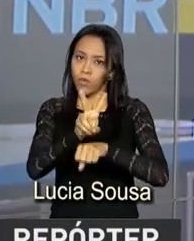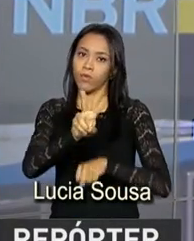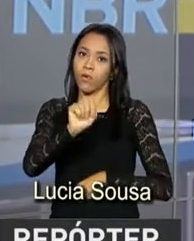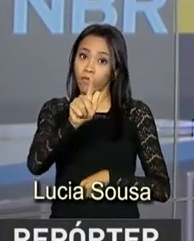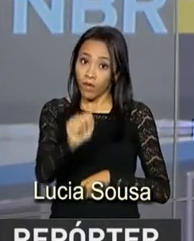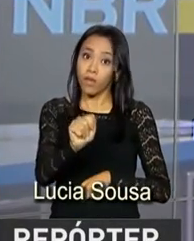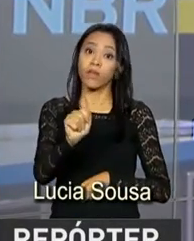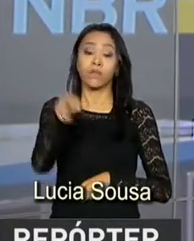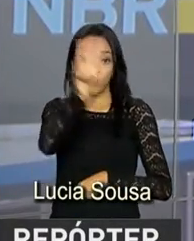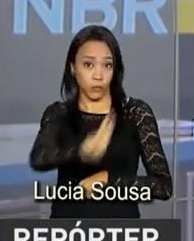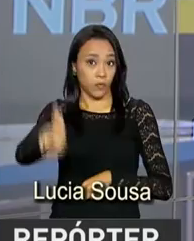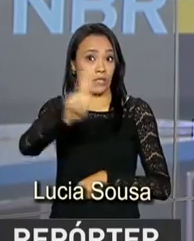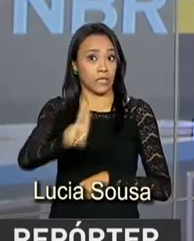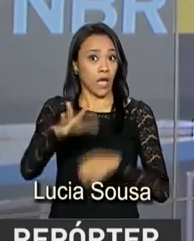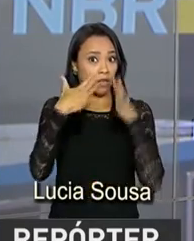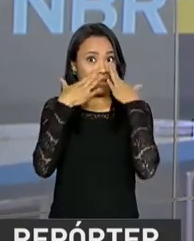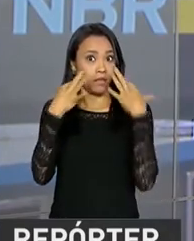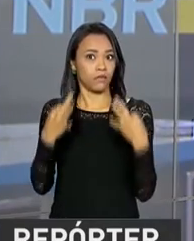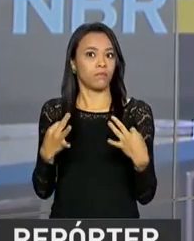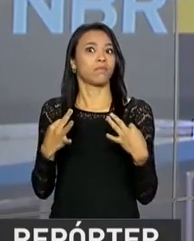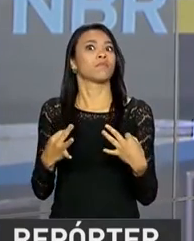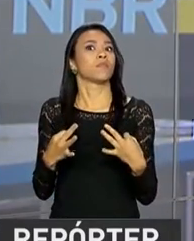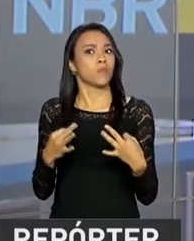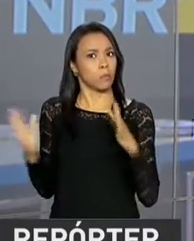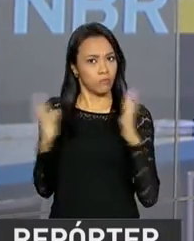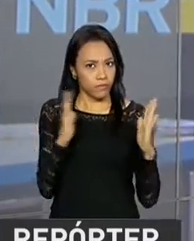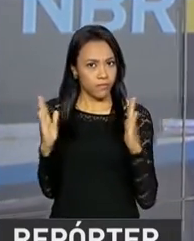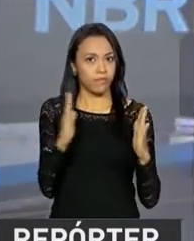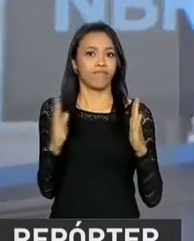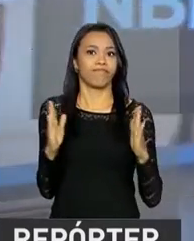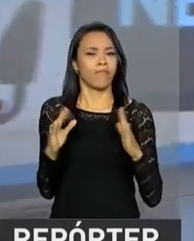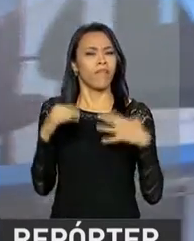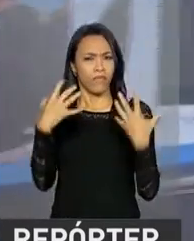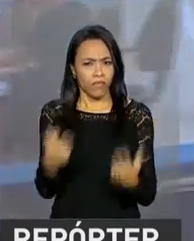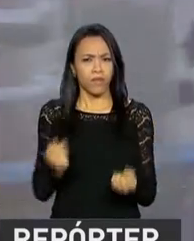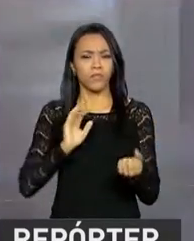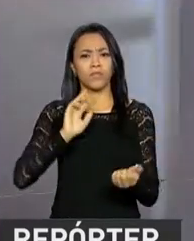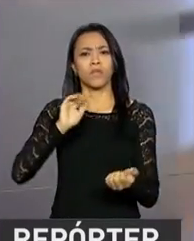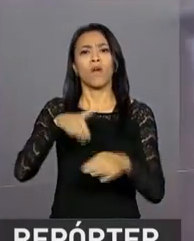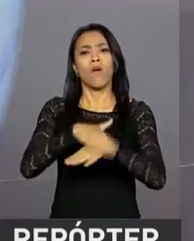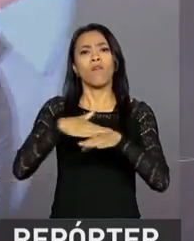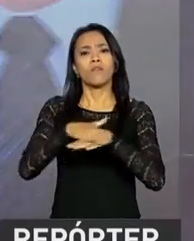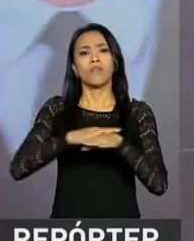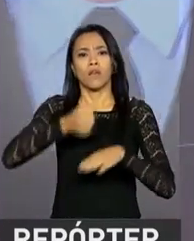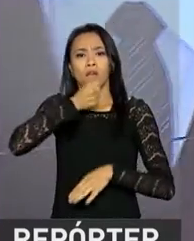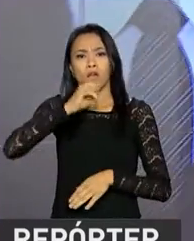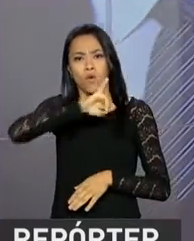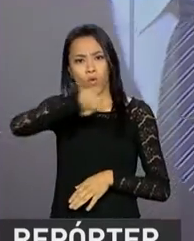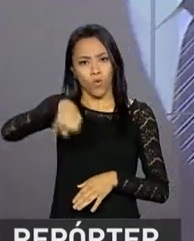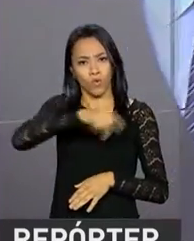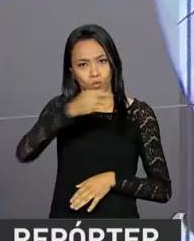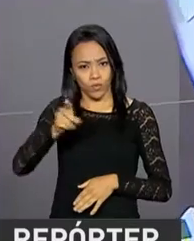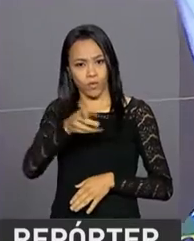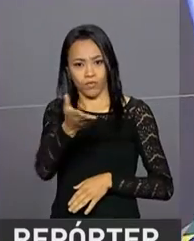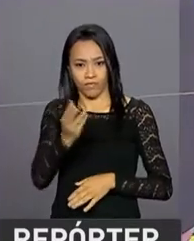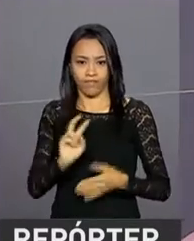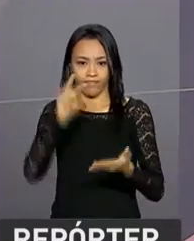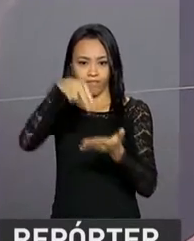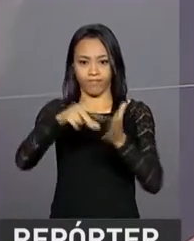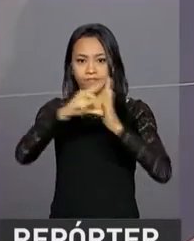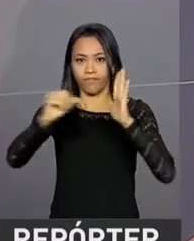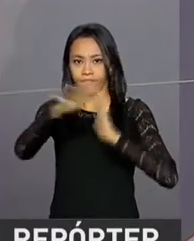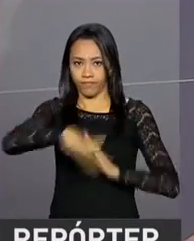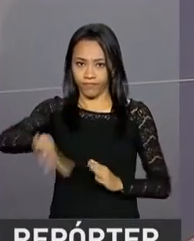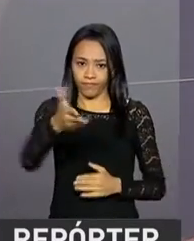superior deve ficar atento a alguns prazos vamos conversar com o repórter joão pedro neto que tem as informações para a gente o